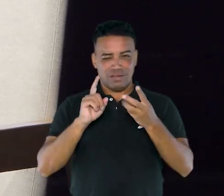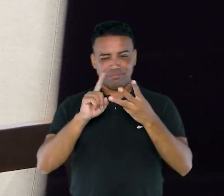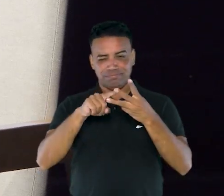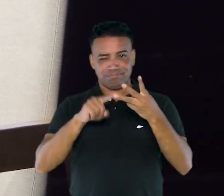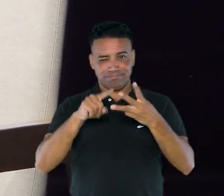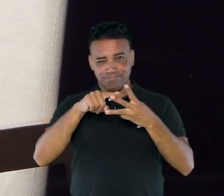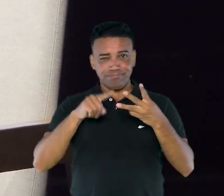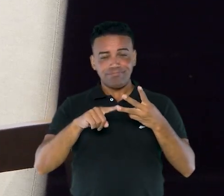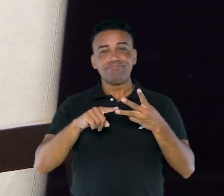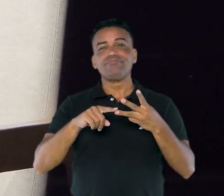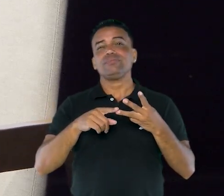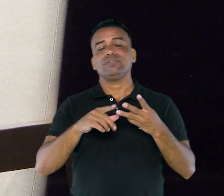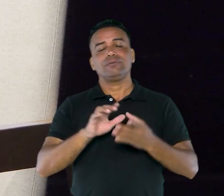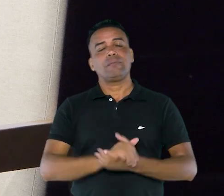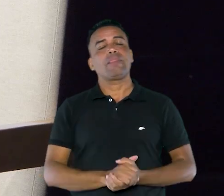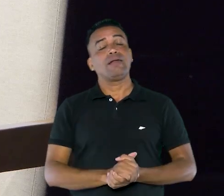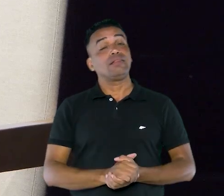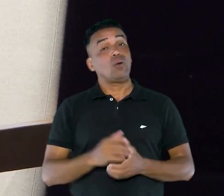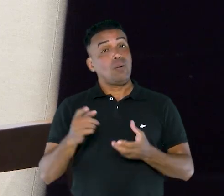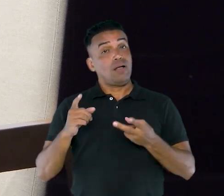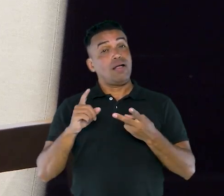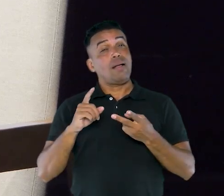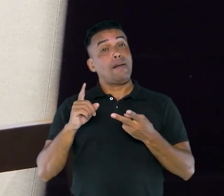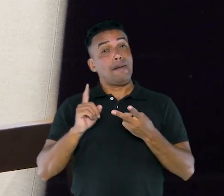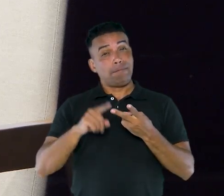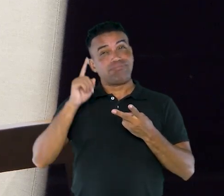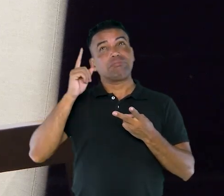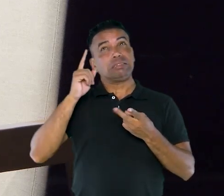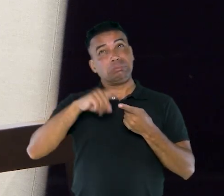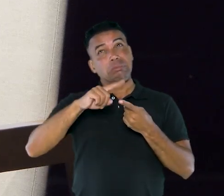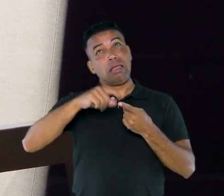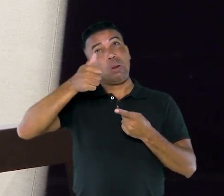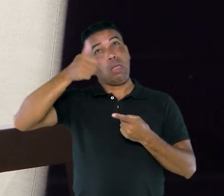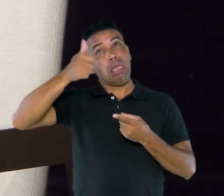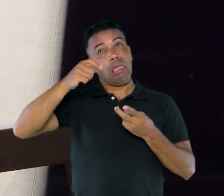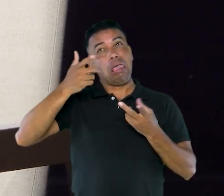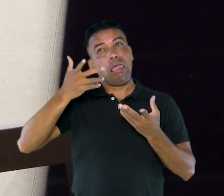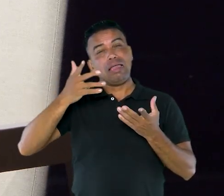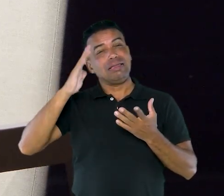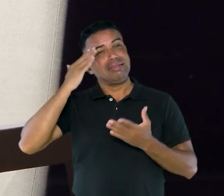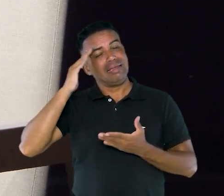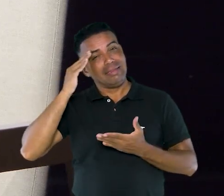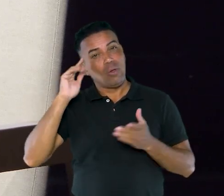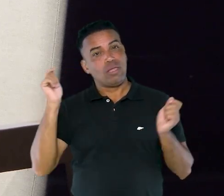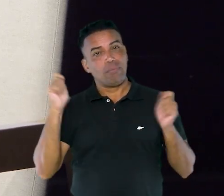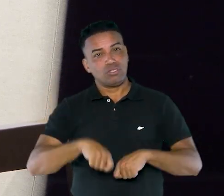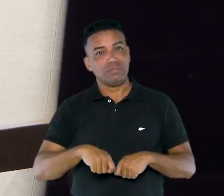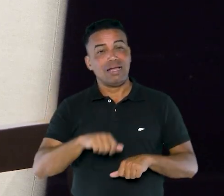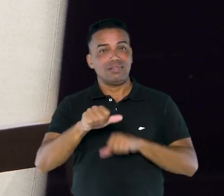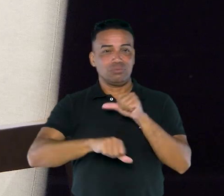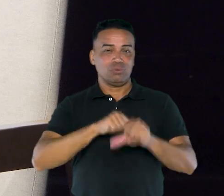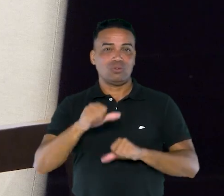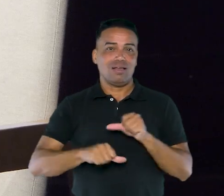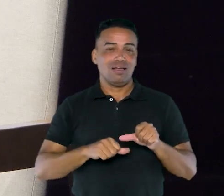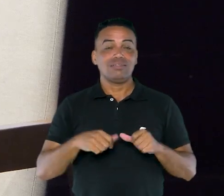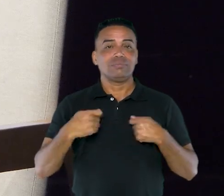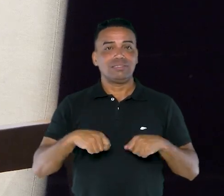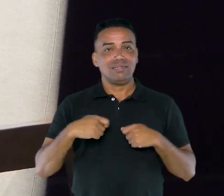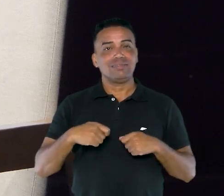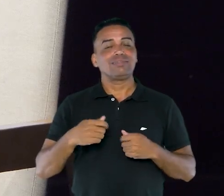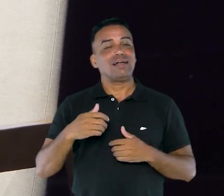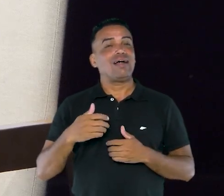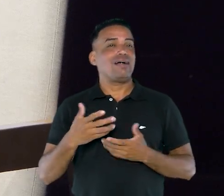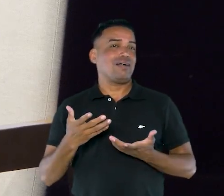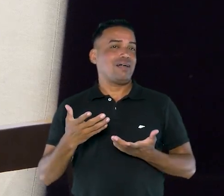também, para não me estender. A primeira coisa é que, para a gente entender que a gente tem uma possibilidade de mudança, a gente